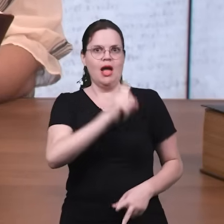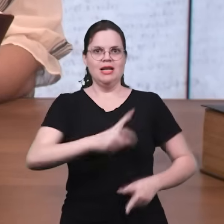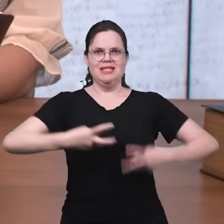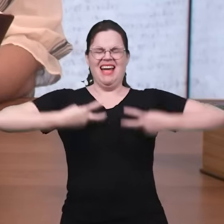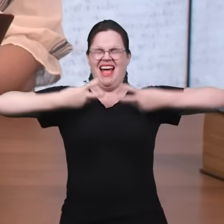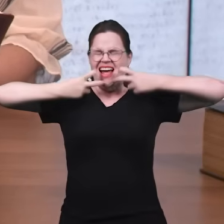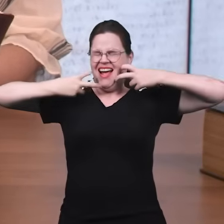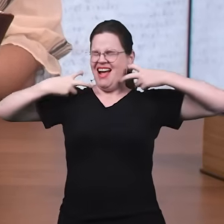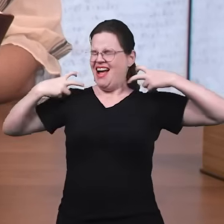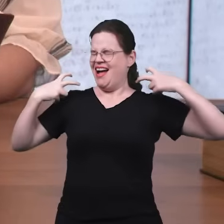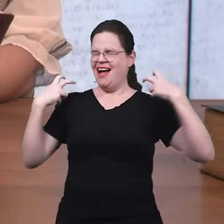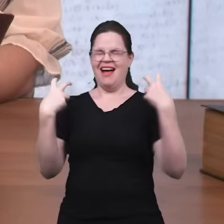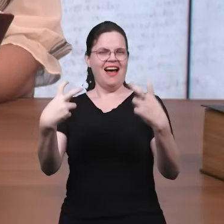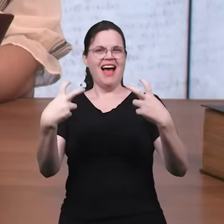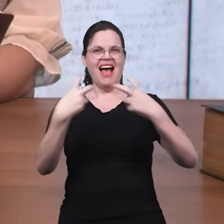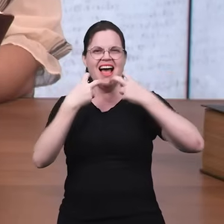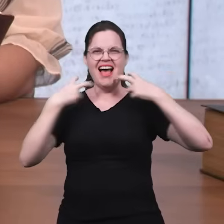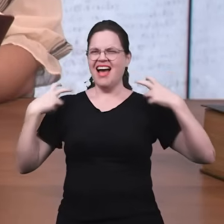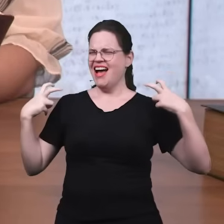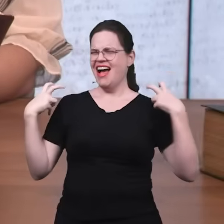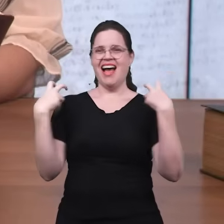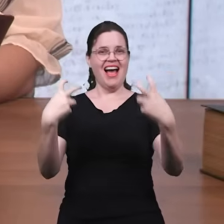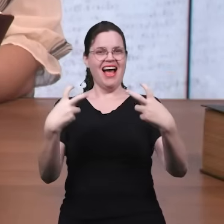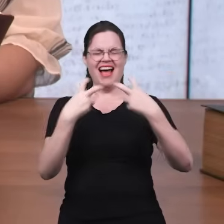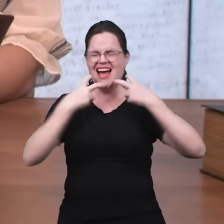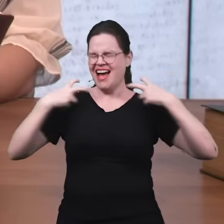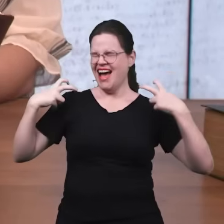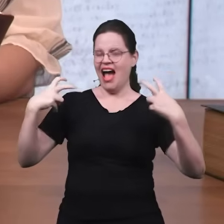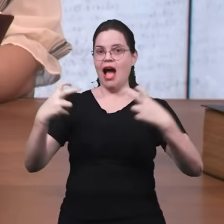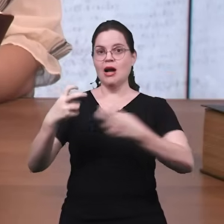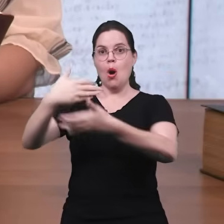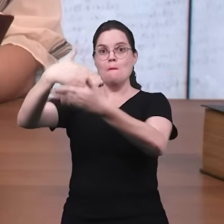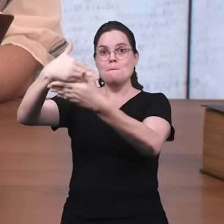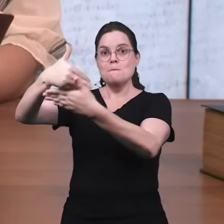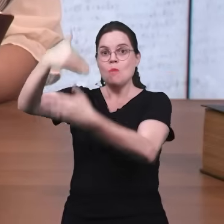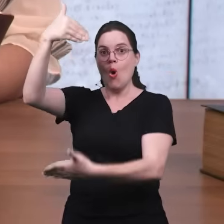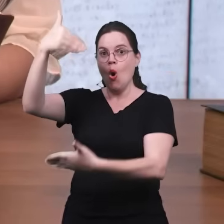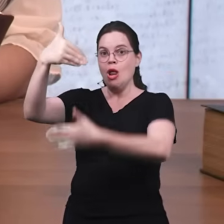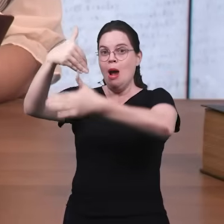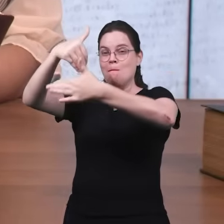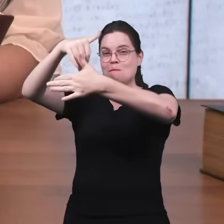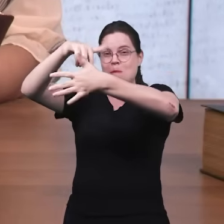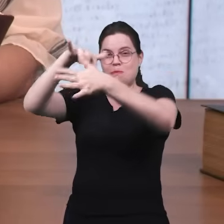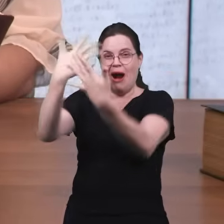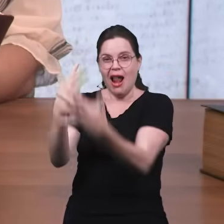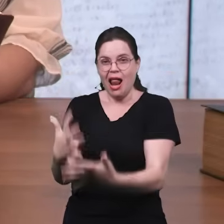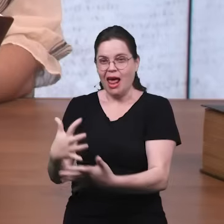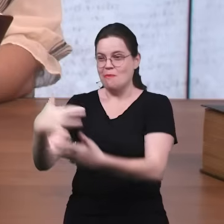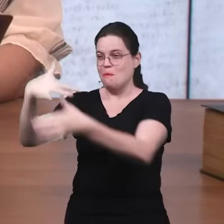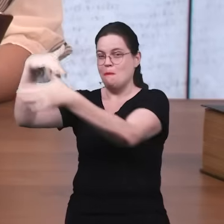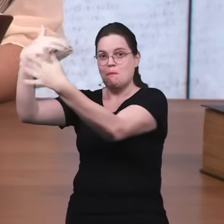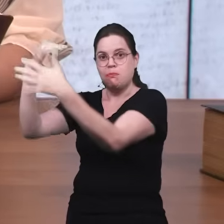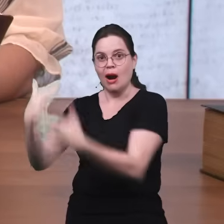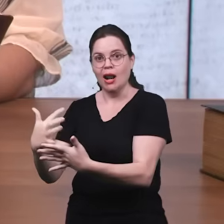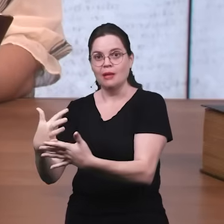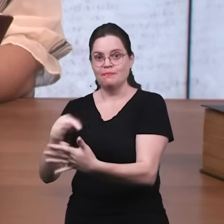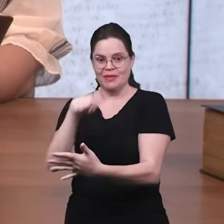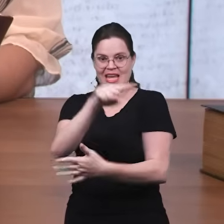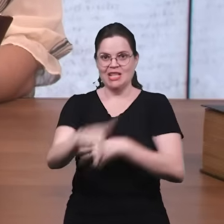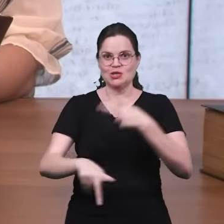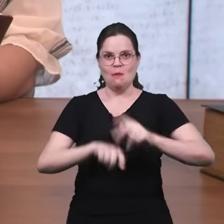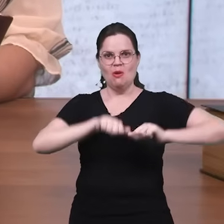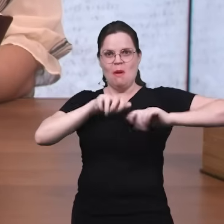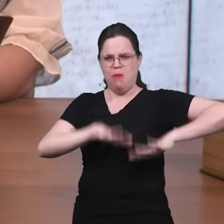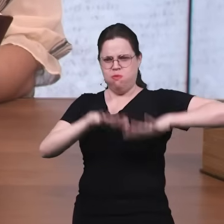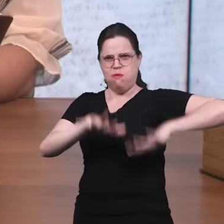gritou o povo com grande grita, e o muro caiu abaixo, e o povo subiu à cidade,